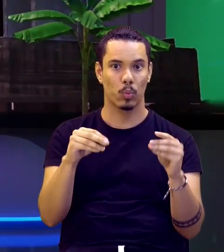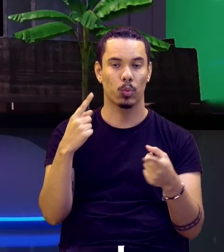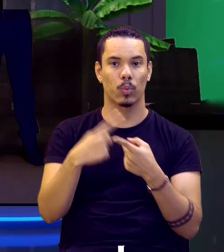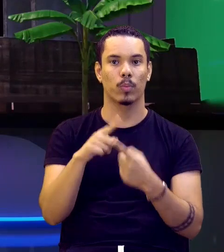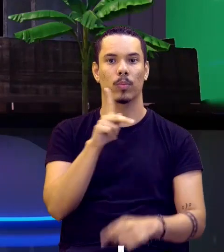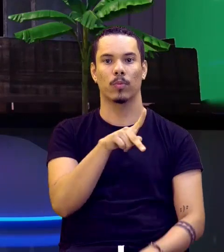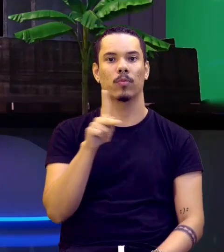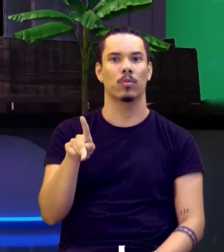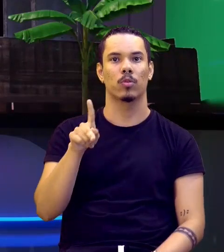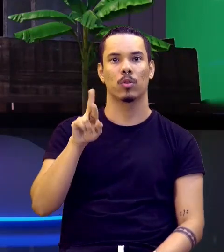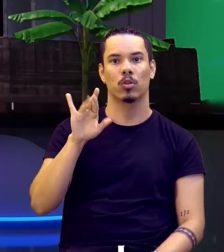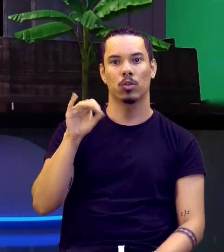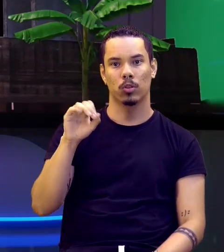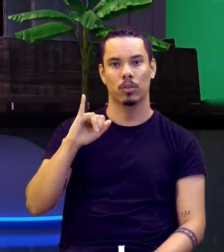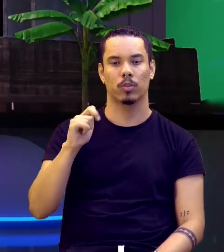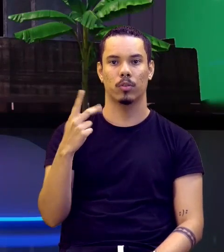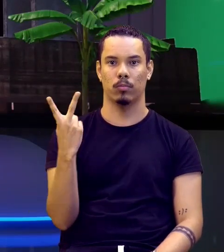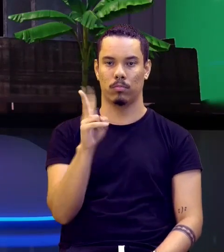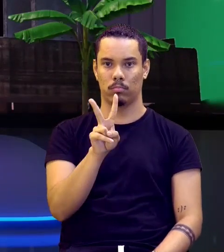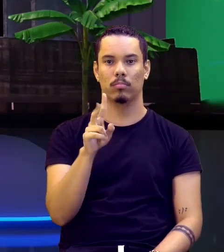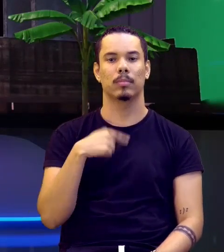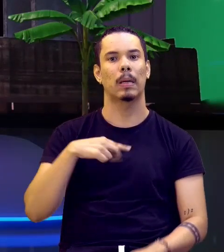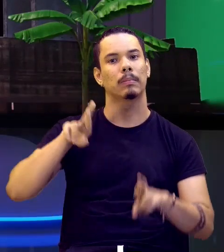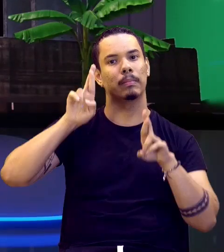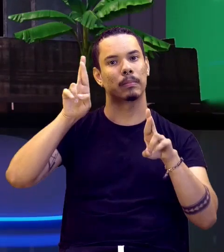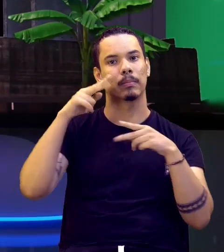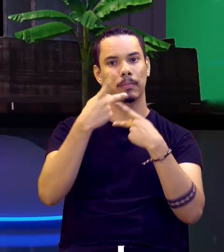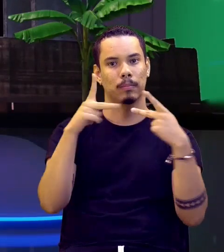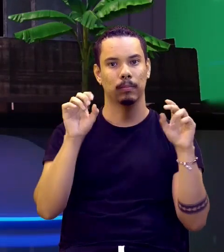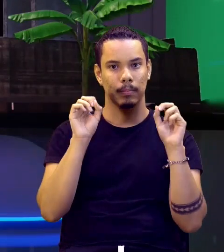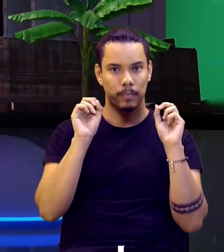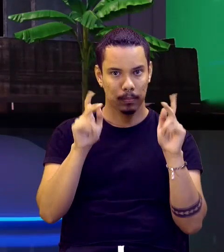Rogério, professor Jorge, a gente está torcendo por essa galera, certo,